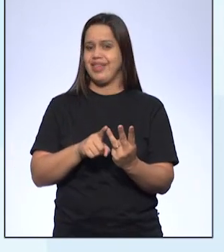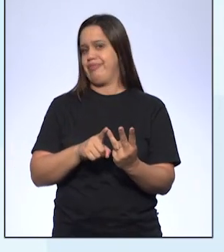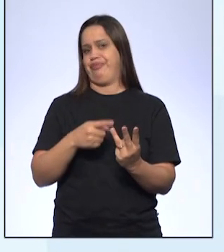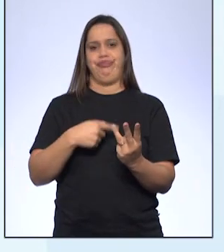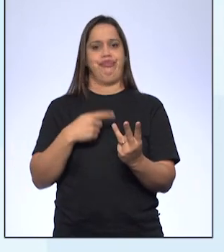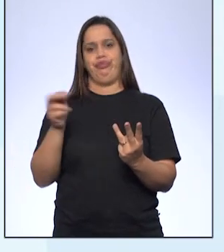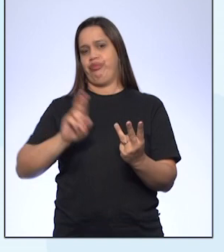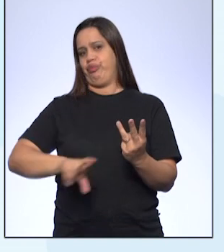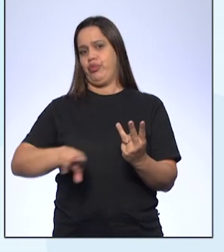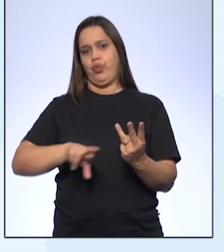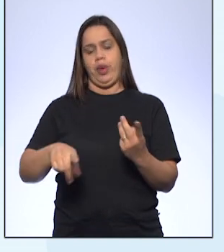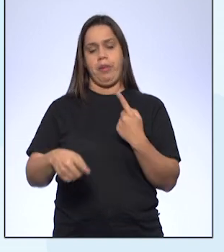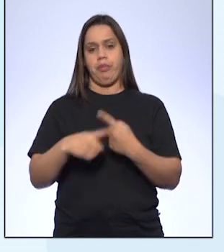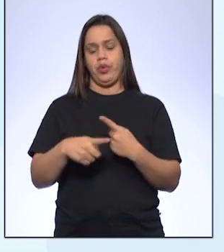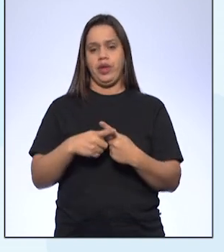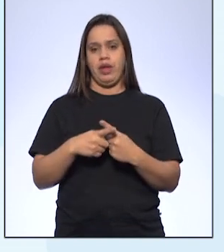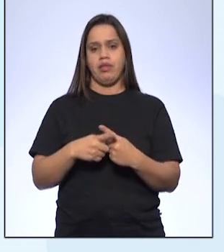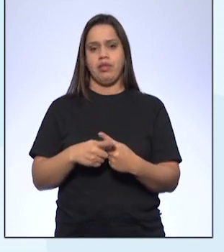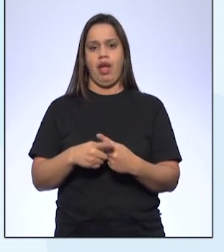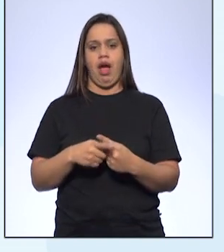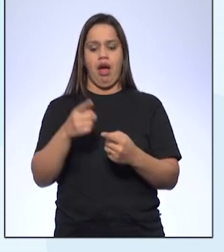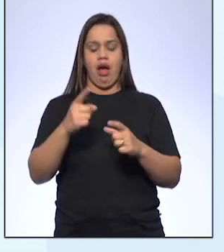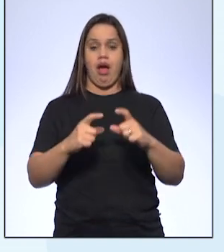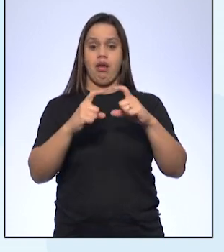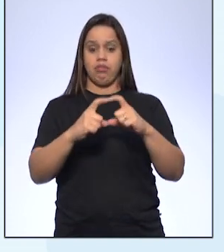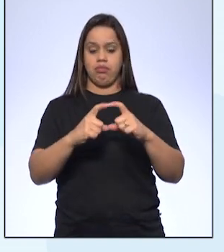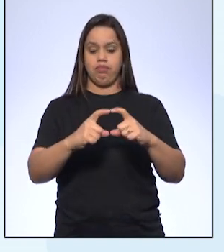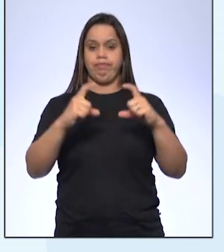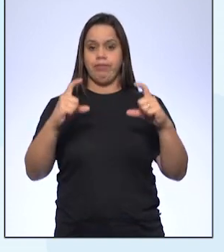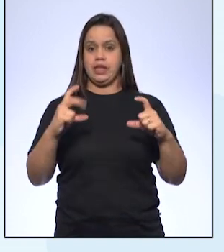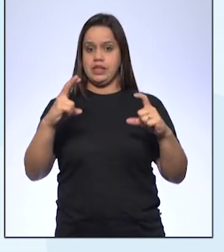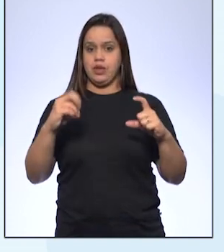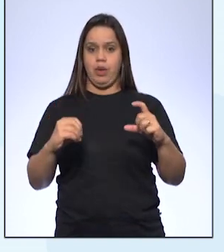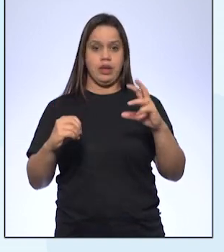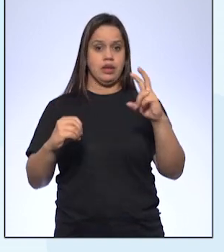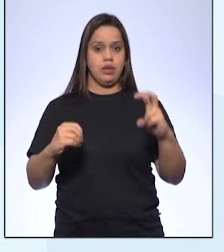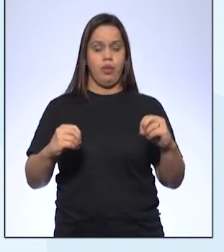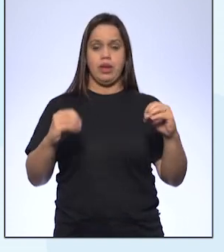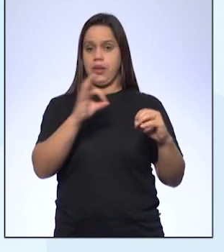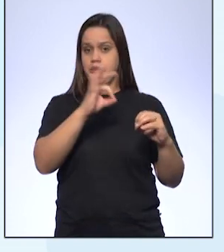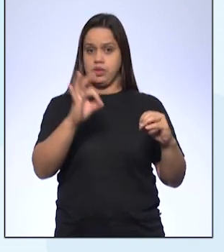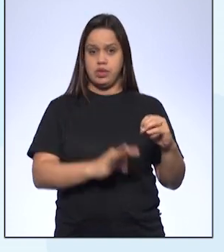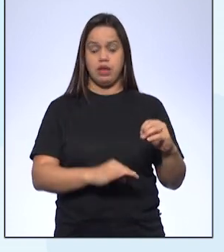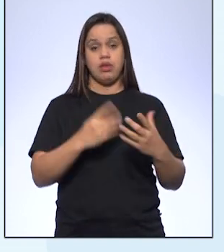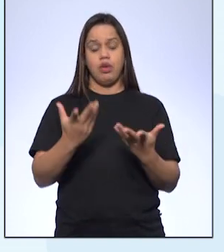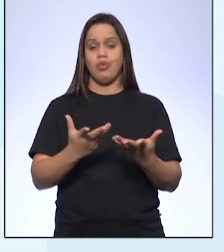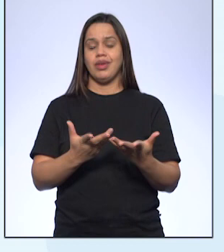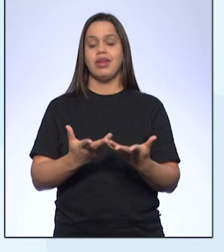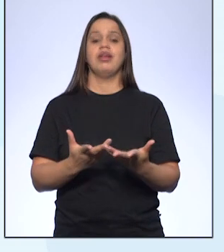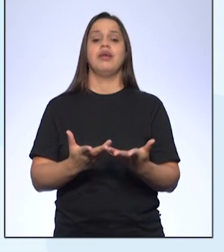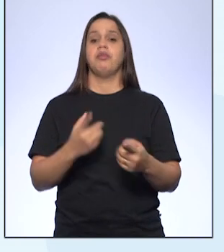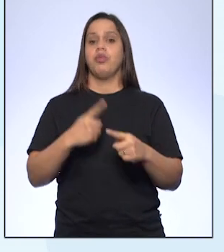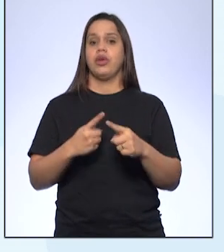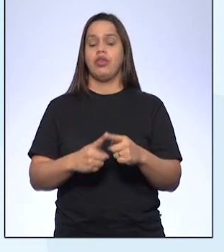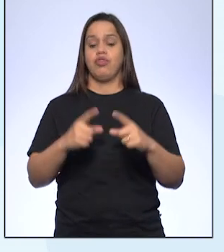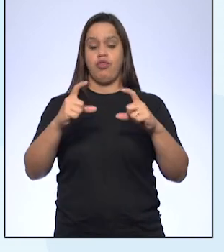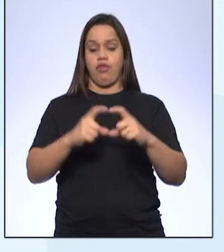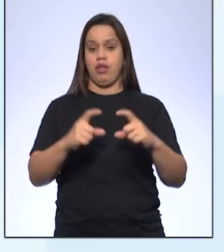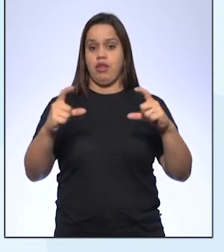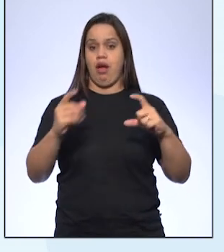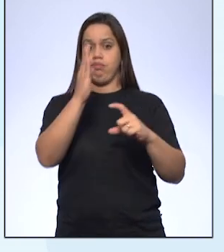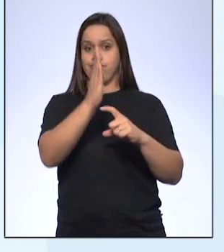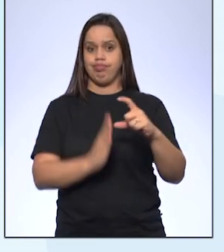né? Porque está 50% e 50%. É muito importante observar isso, que o gráfico está dividido ao meio, né? Então,